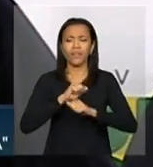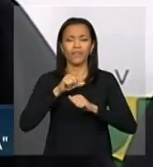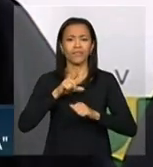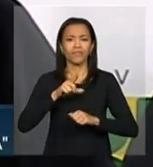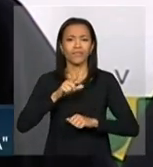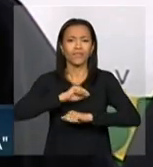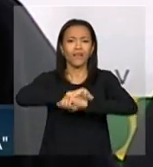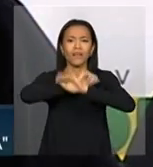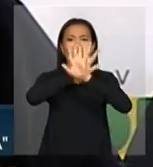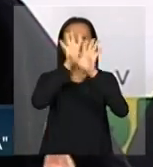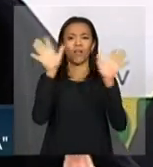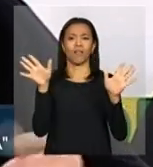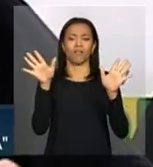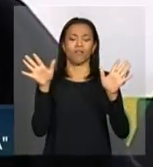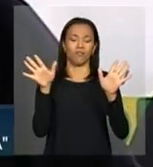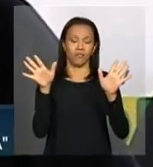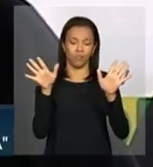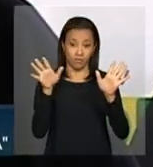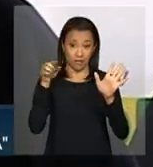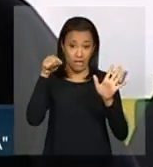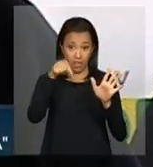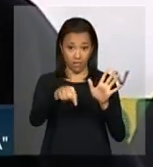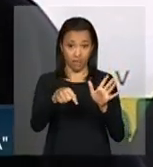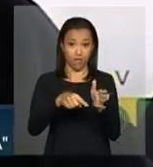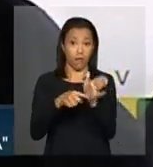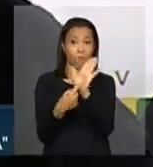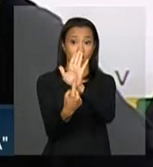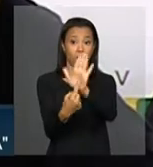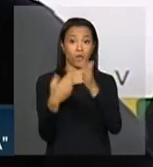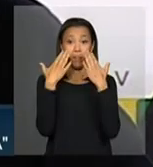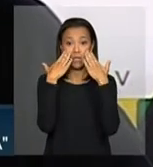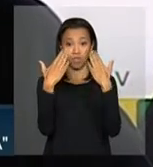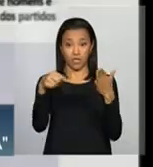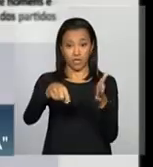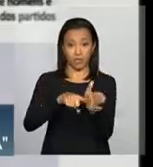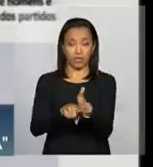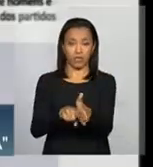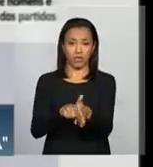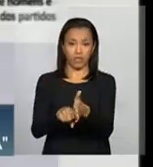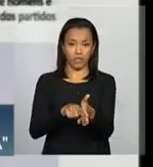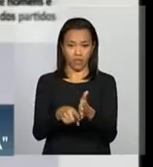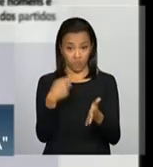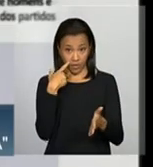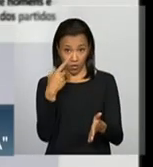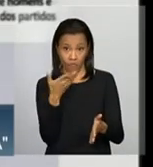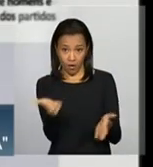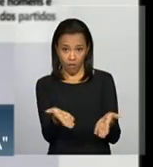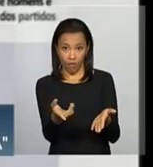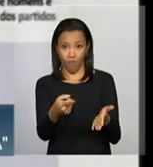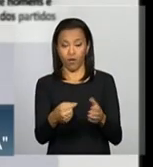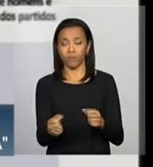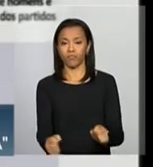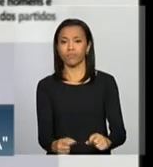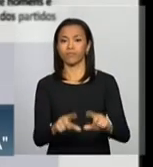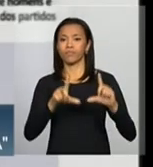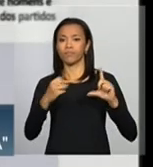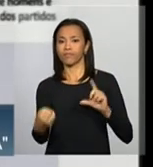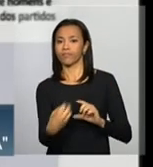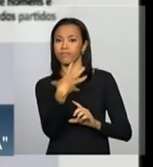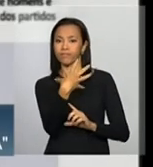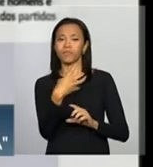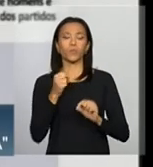evidente esta questão na pesquisa. Neste quadro, por exemplo, é aquela pergunta sobre